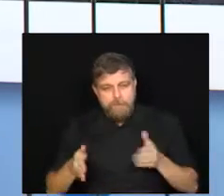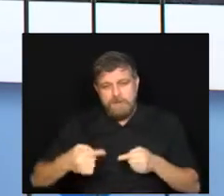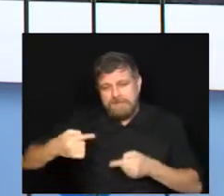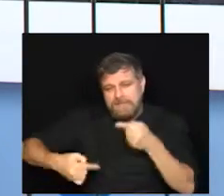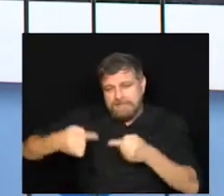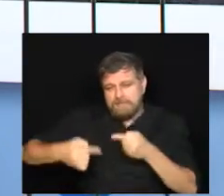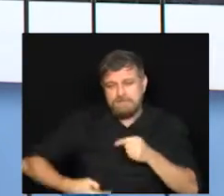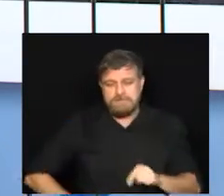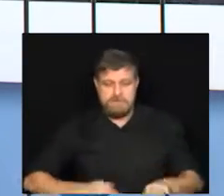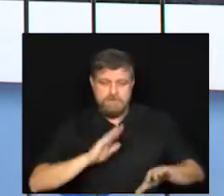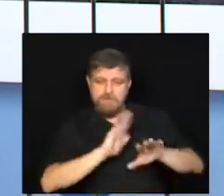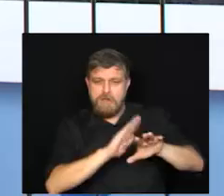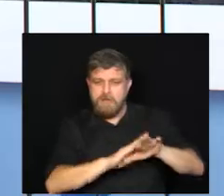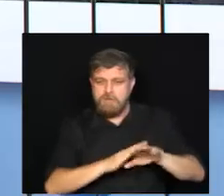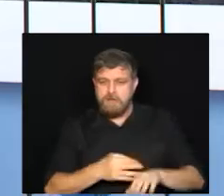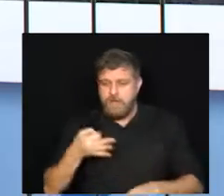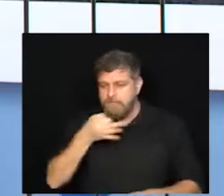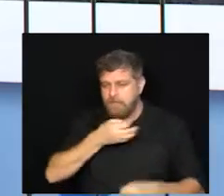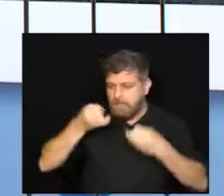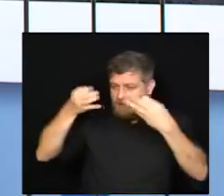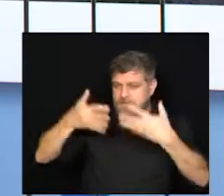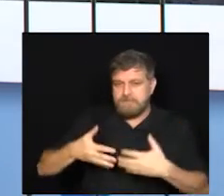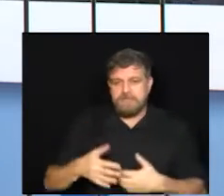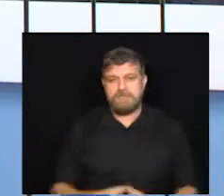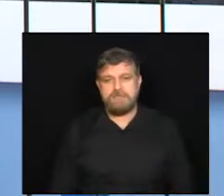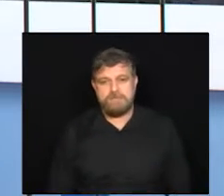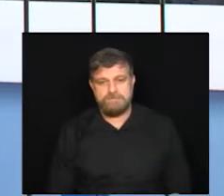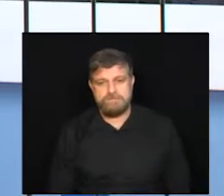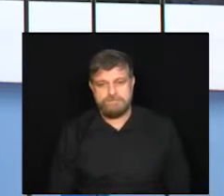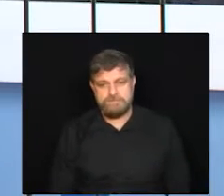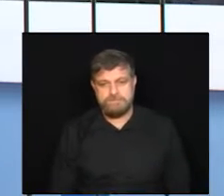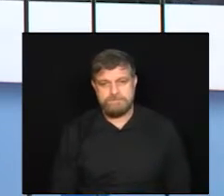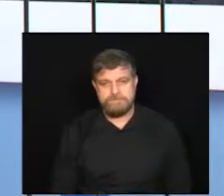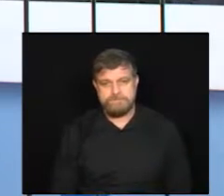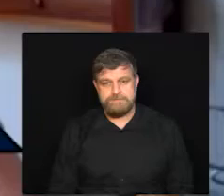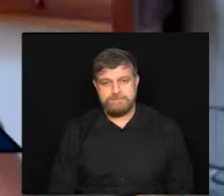os autores defenderam a proposta.